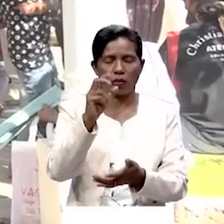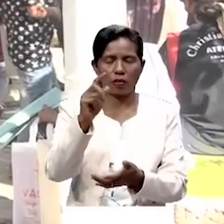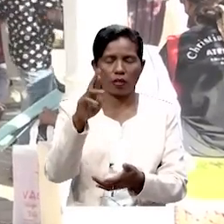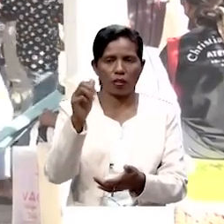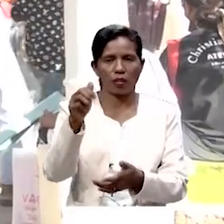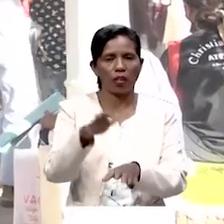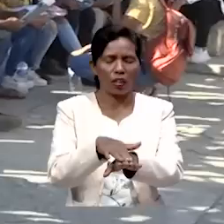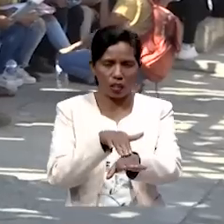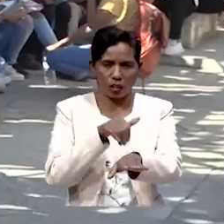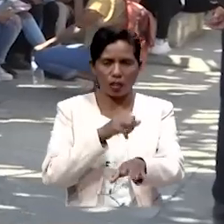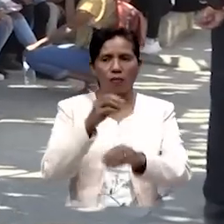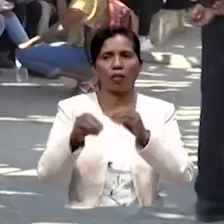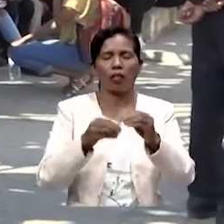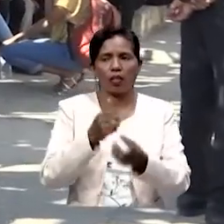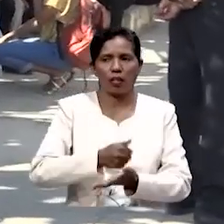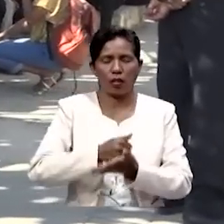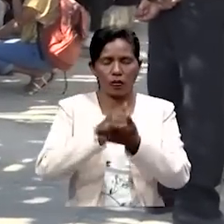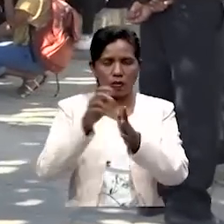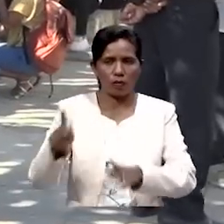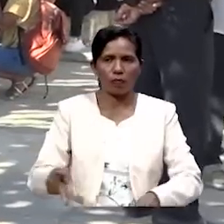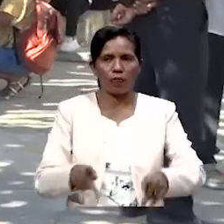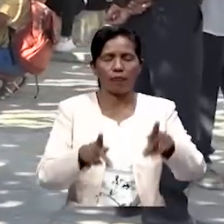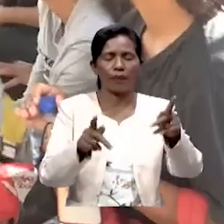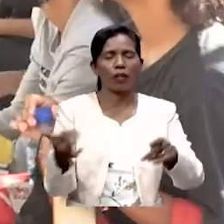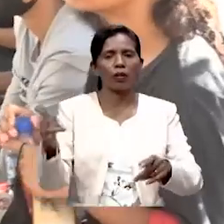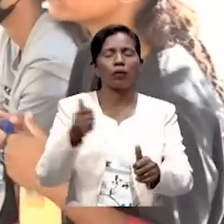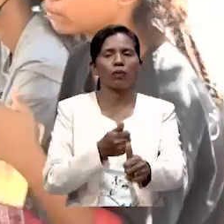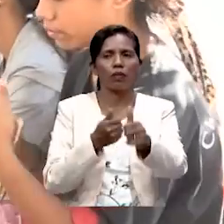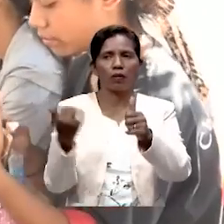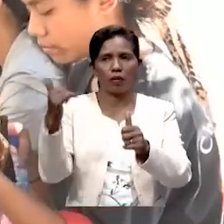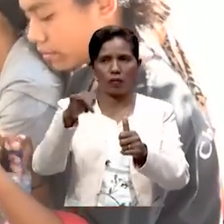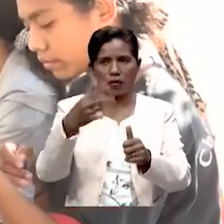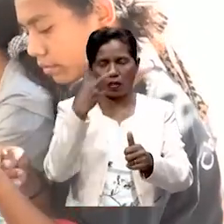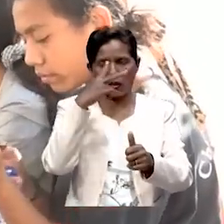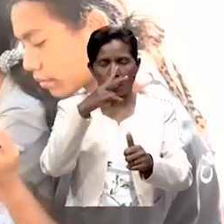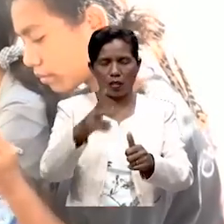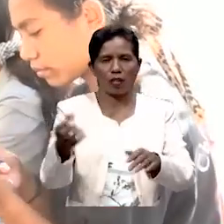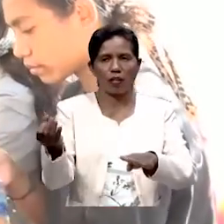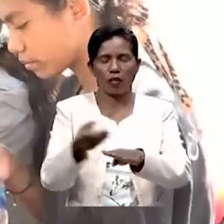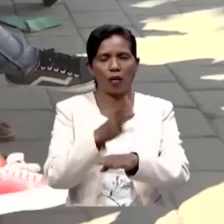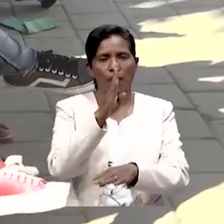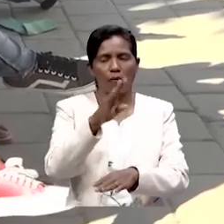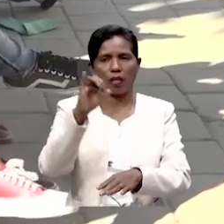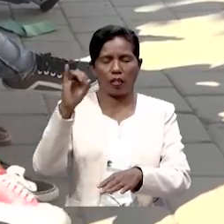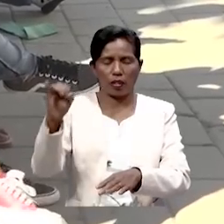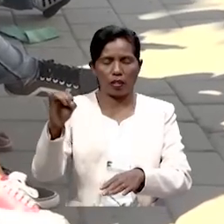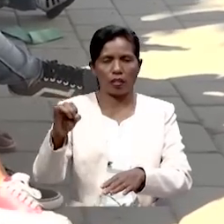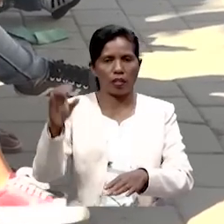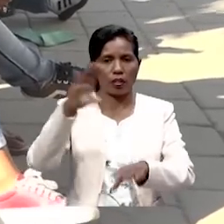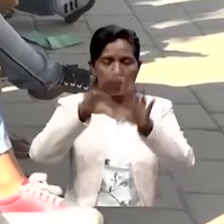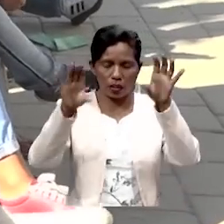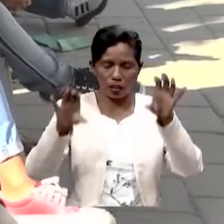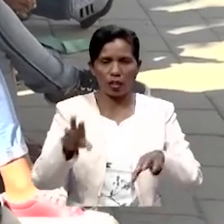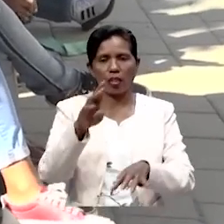ou enhira halo atendimento ba público. Tuir Sira banhira mai trata documento hanesan BI, certidão RDTL